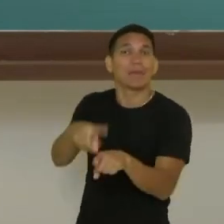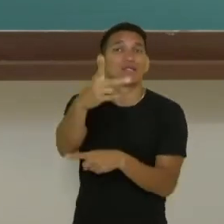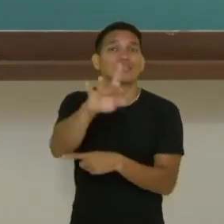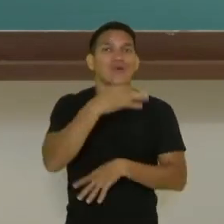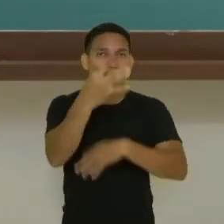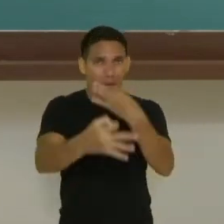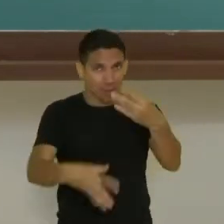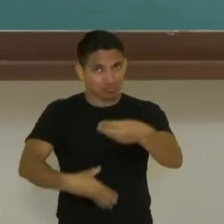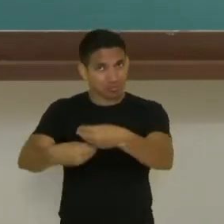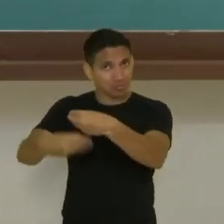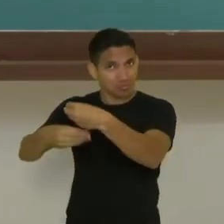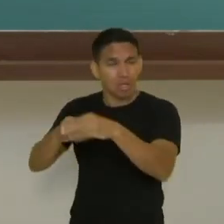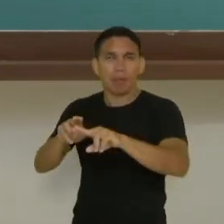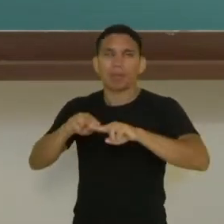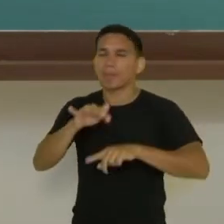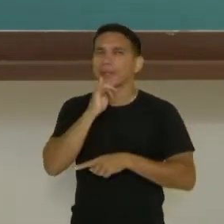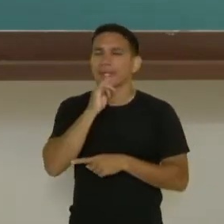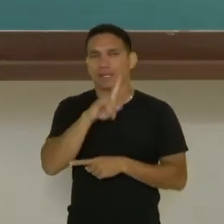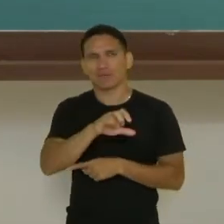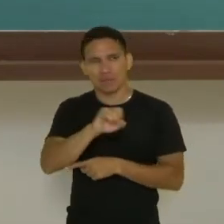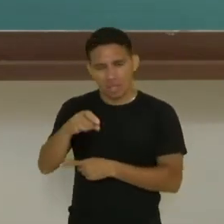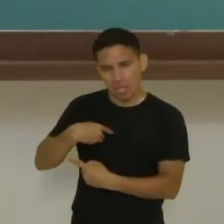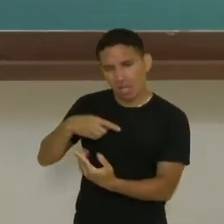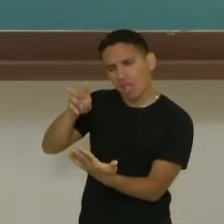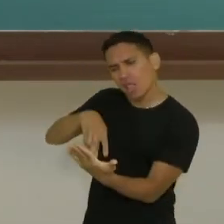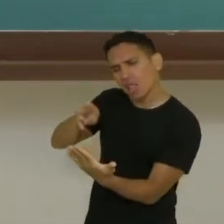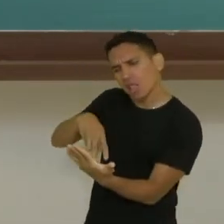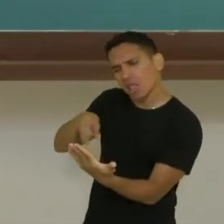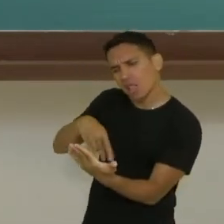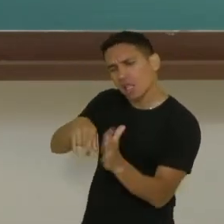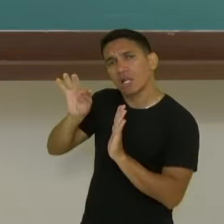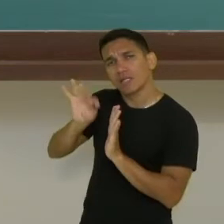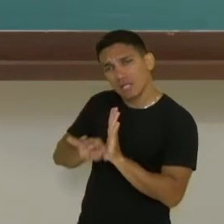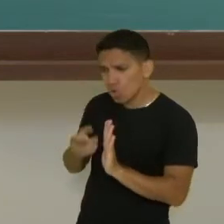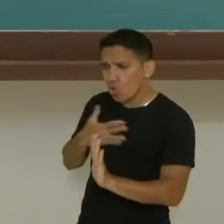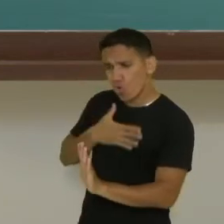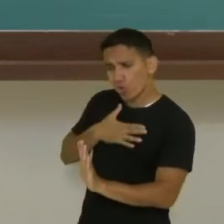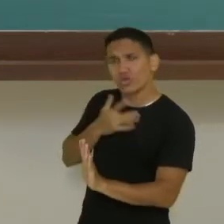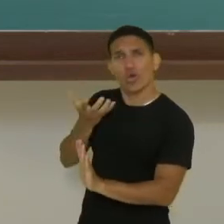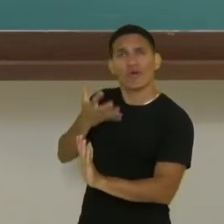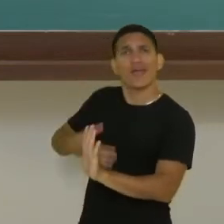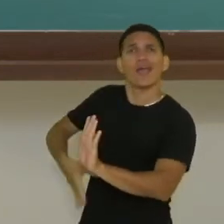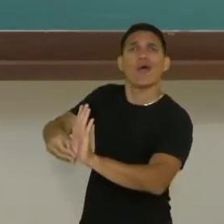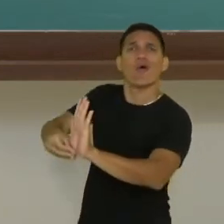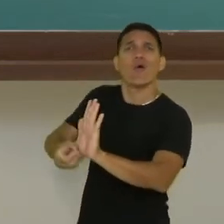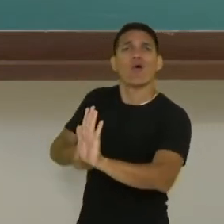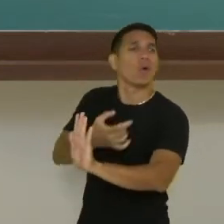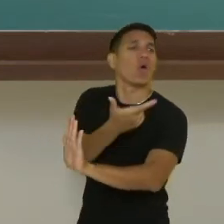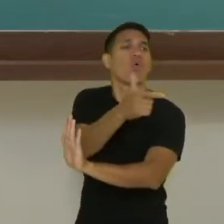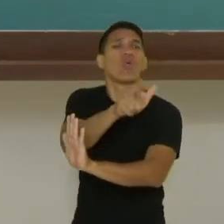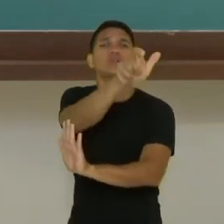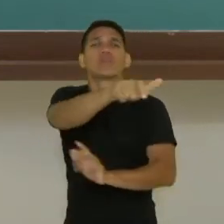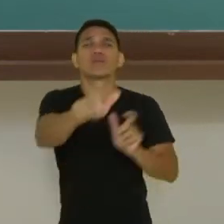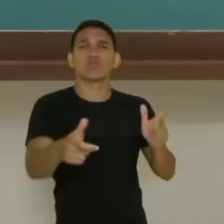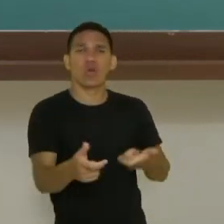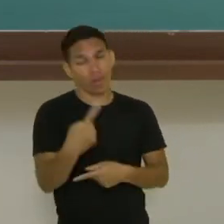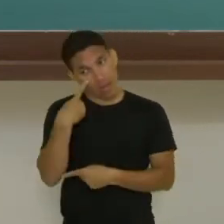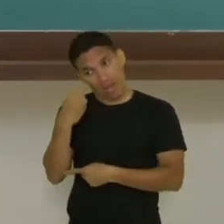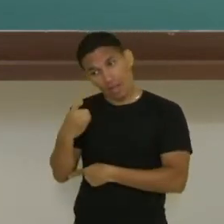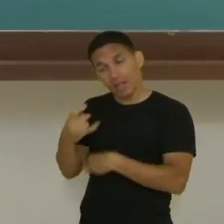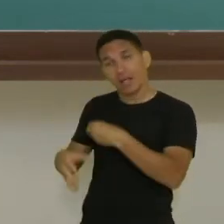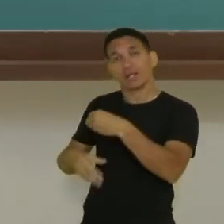opinião. Então, por exemplo, você leu lá um texto que você gostou muito e você gostaria de comentar isso com os outros leitores. Interessante